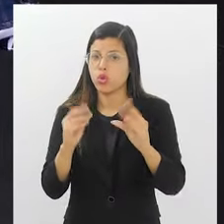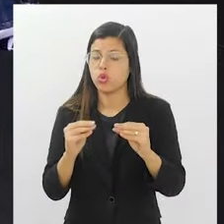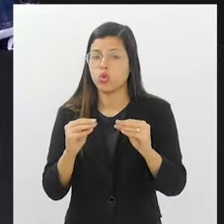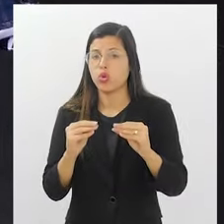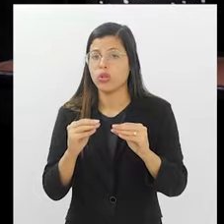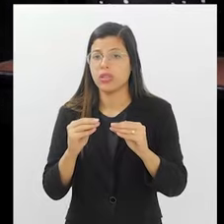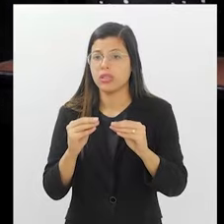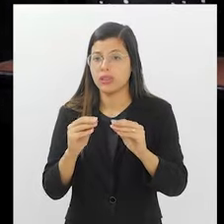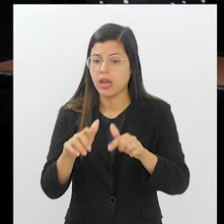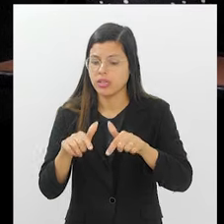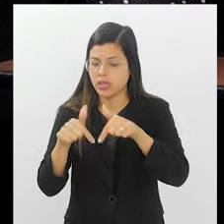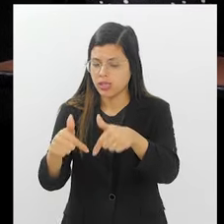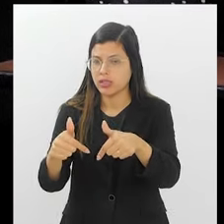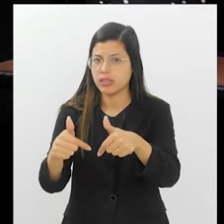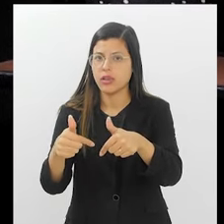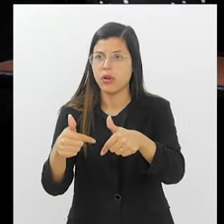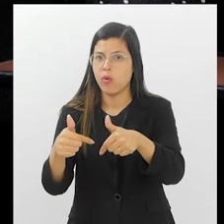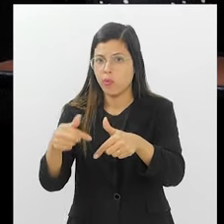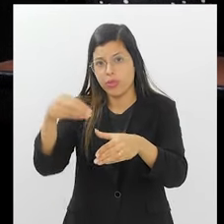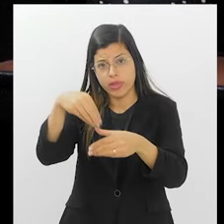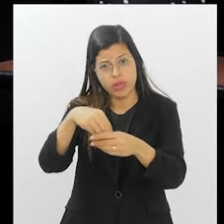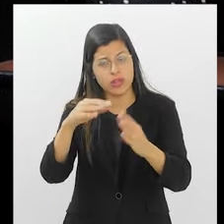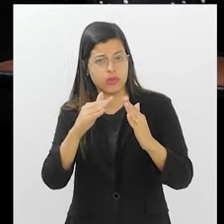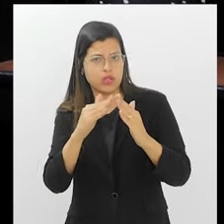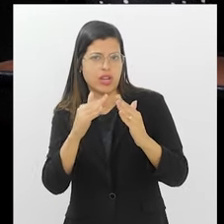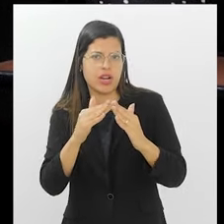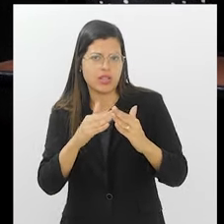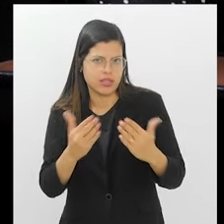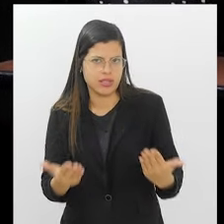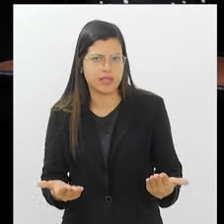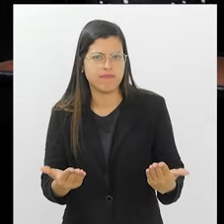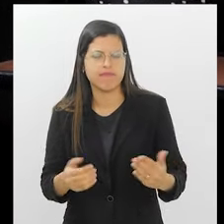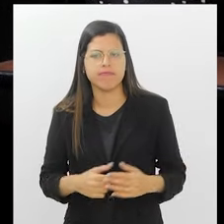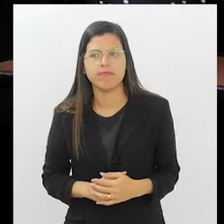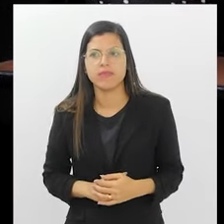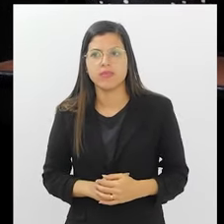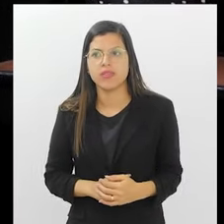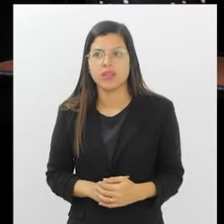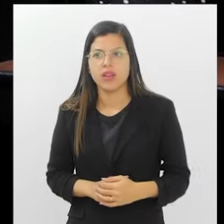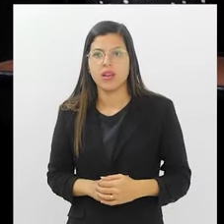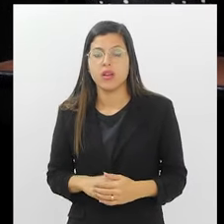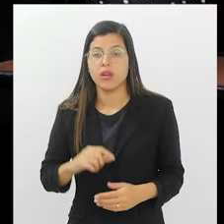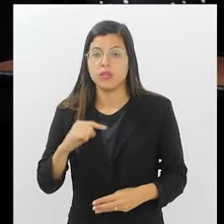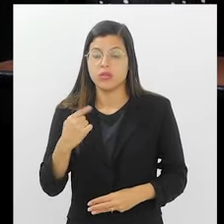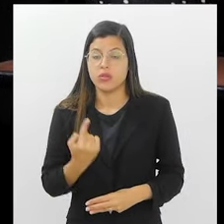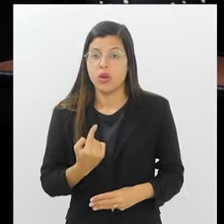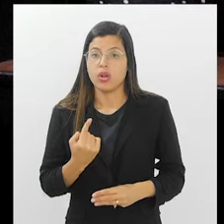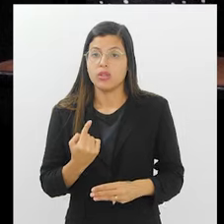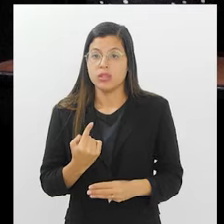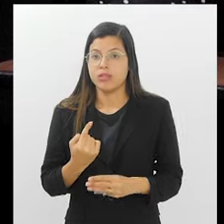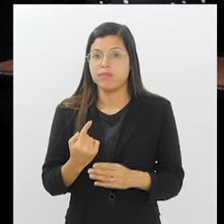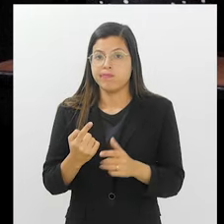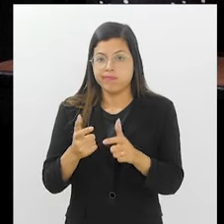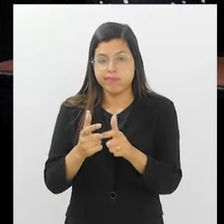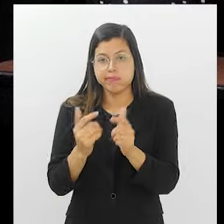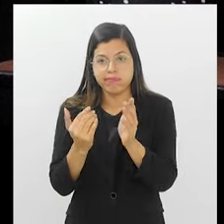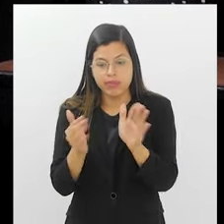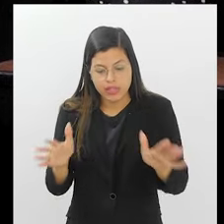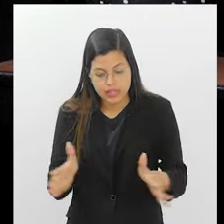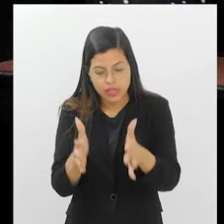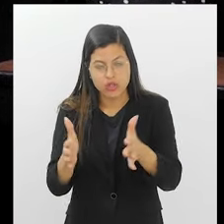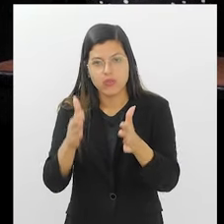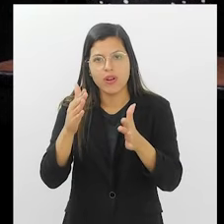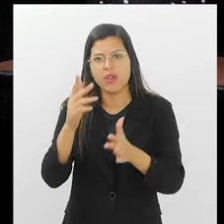muito, tem todas as atividades que estão no lar de uma pessoa. E aí, se a gente aumentando as habilidades